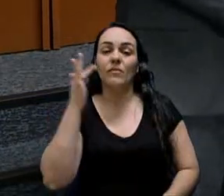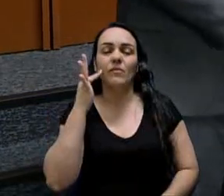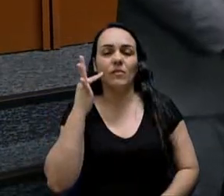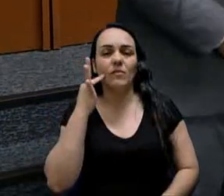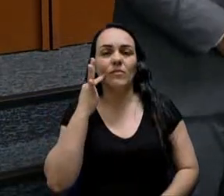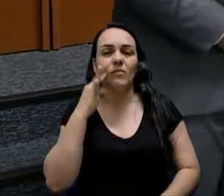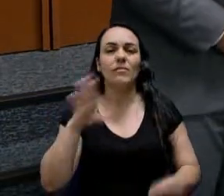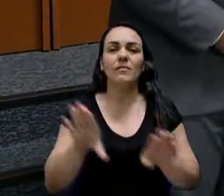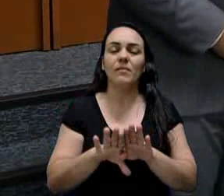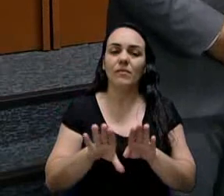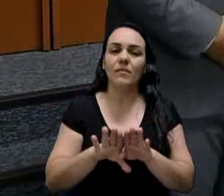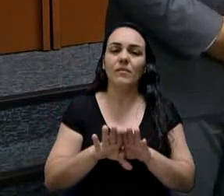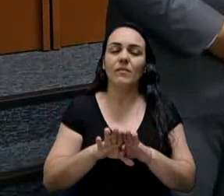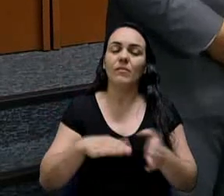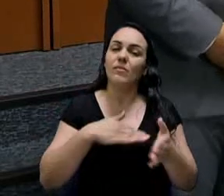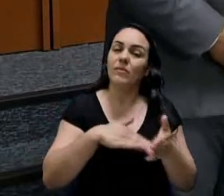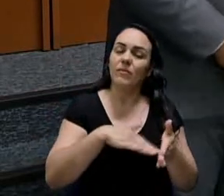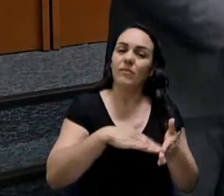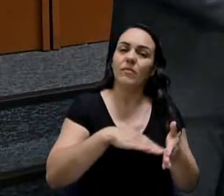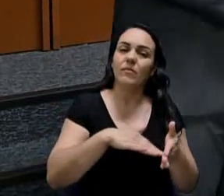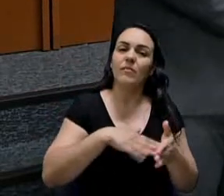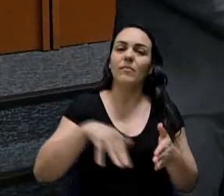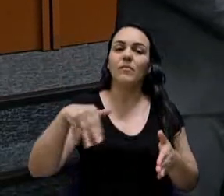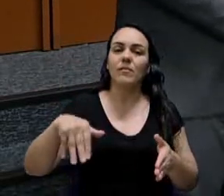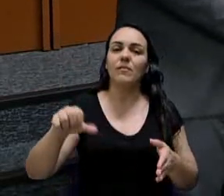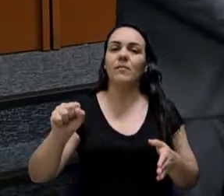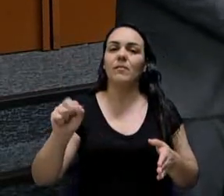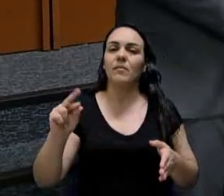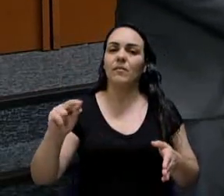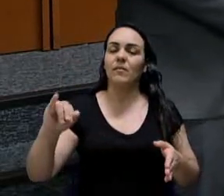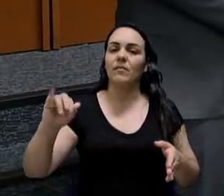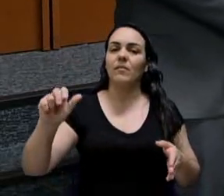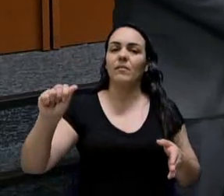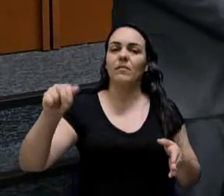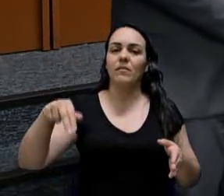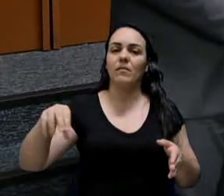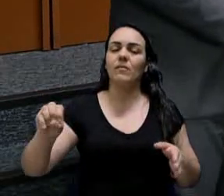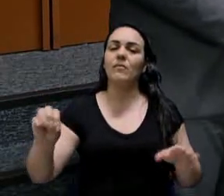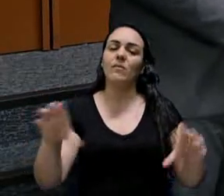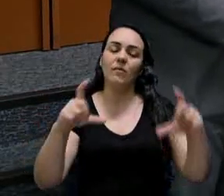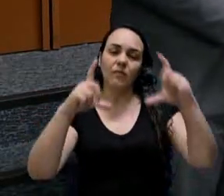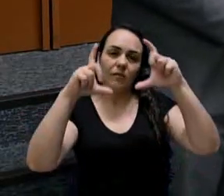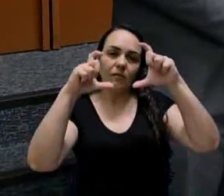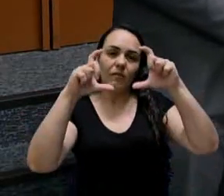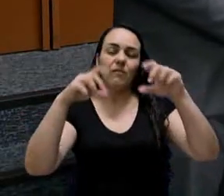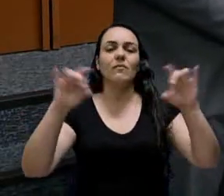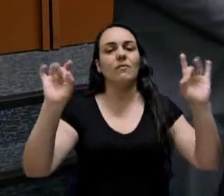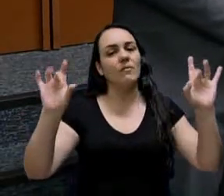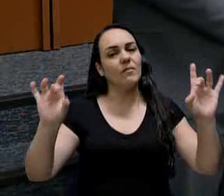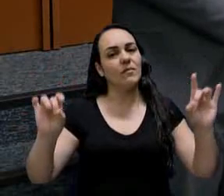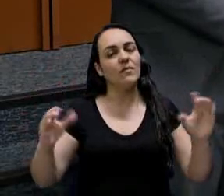o secretário Mariano, para que a gente possa fazer a foto oficial do evento.